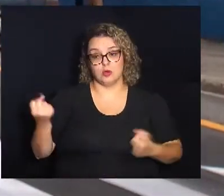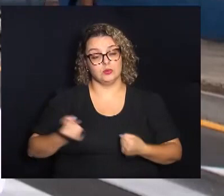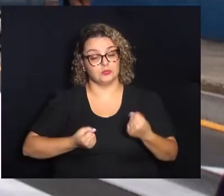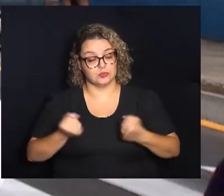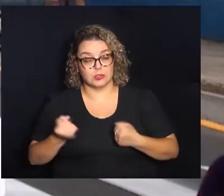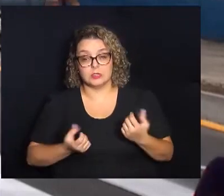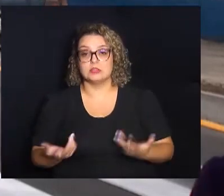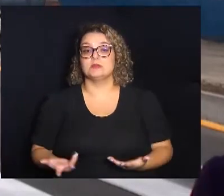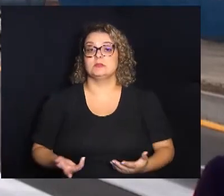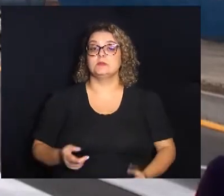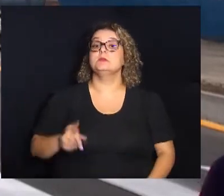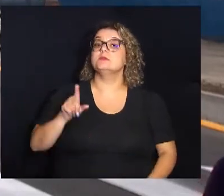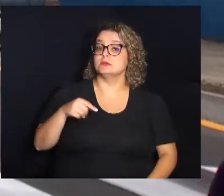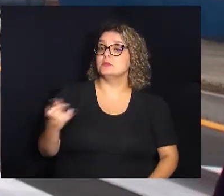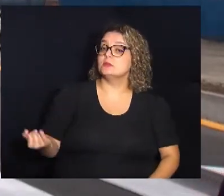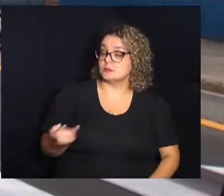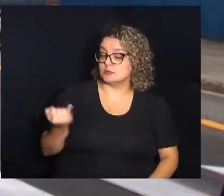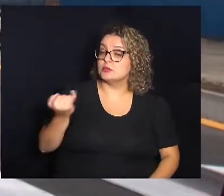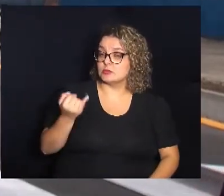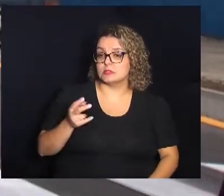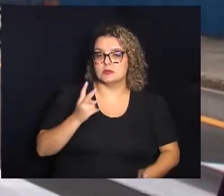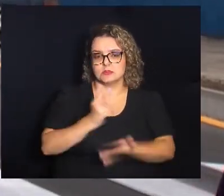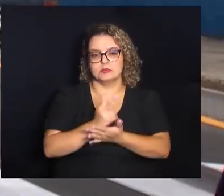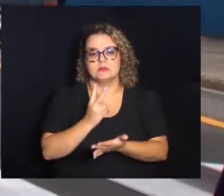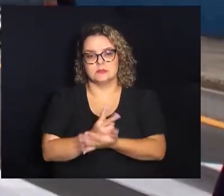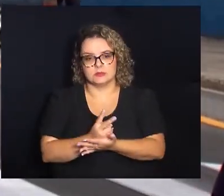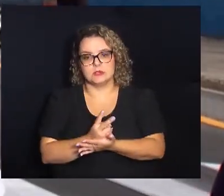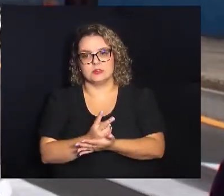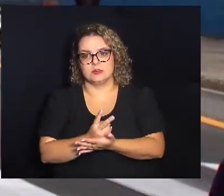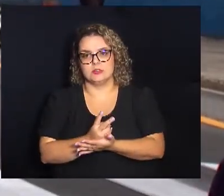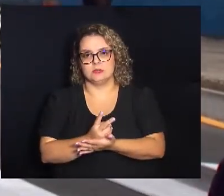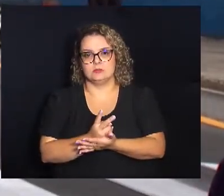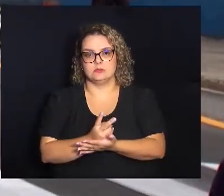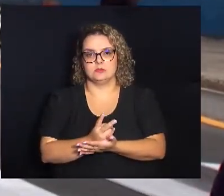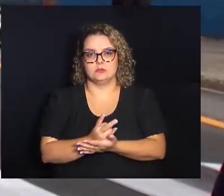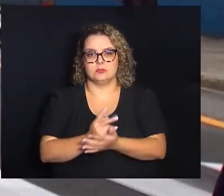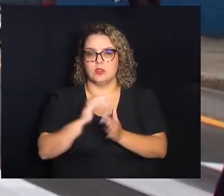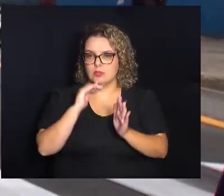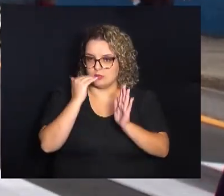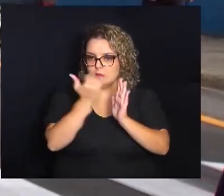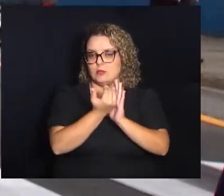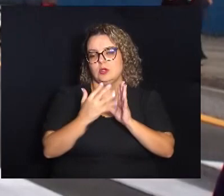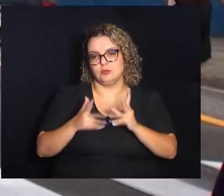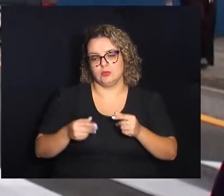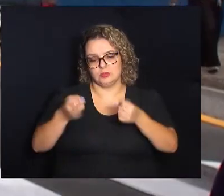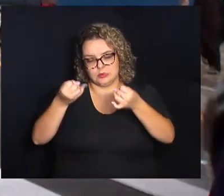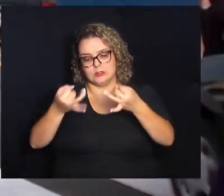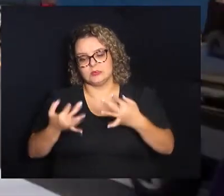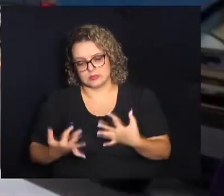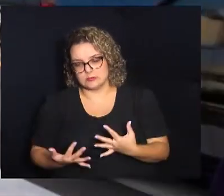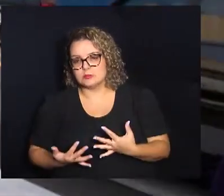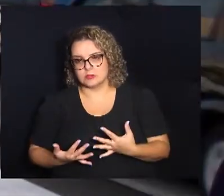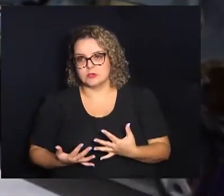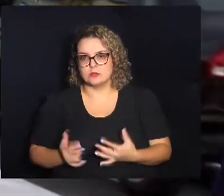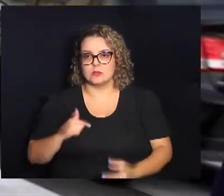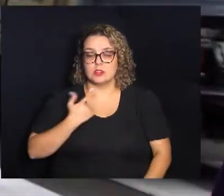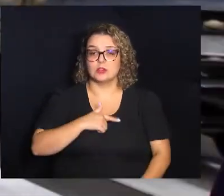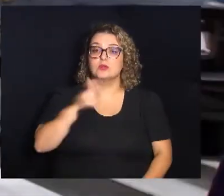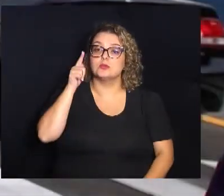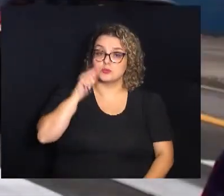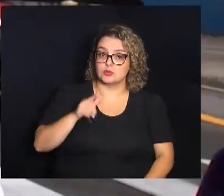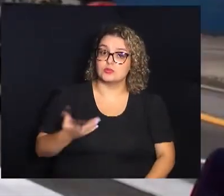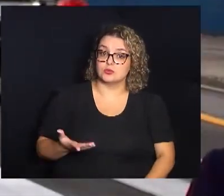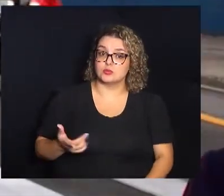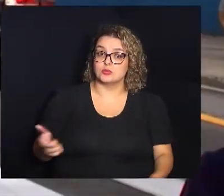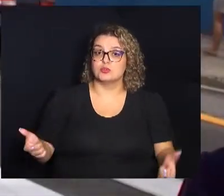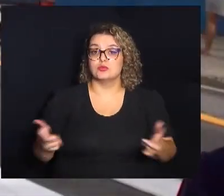Então, é muito importante sempre, não é, seguir todas essas orientações para que a gente consiga